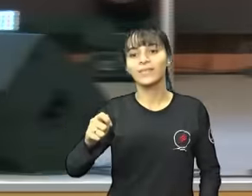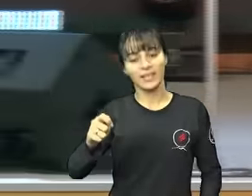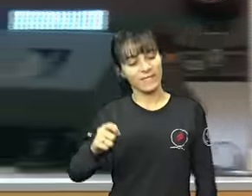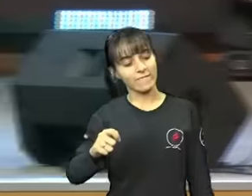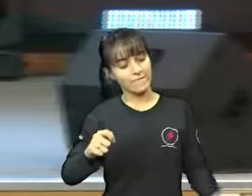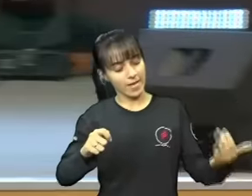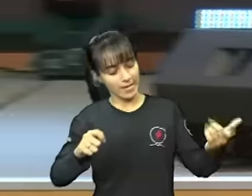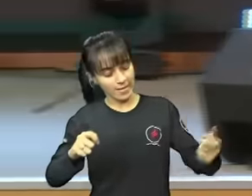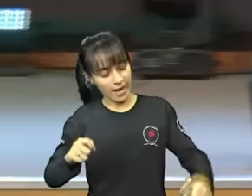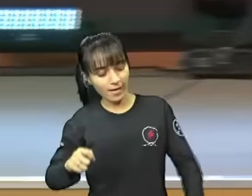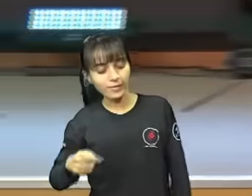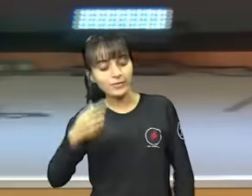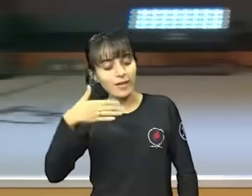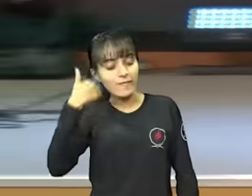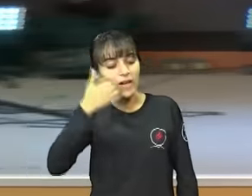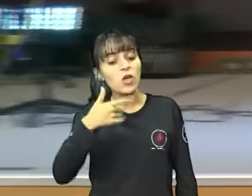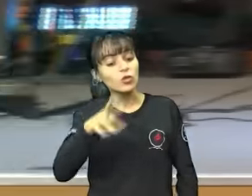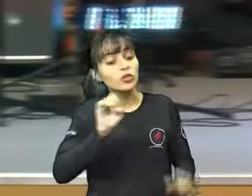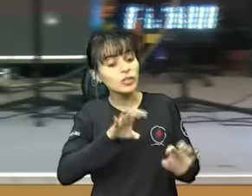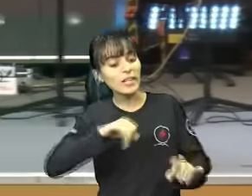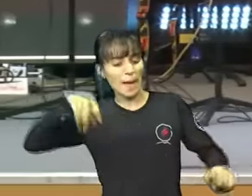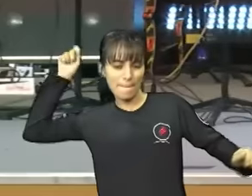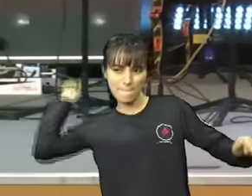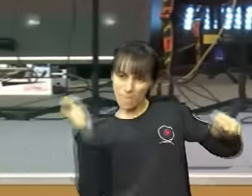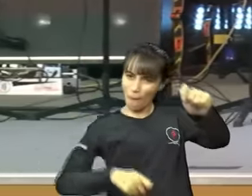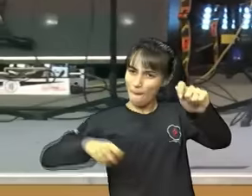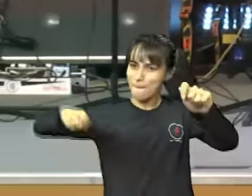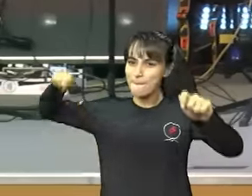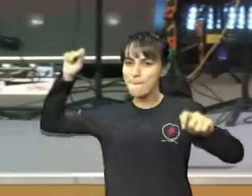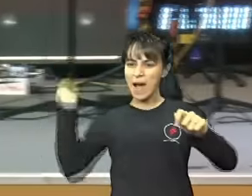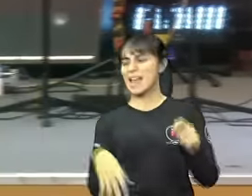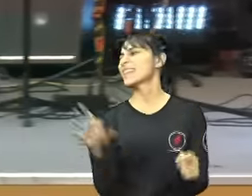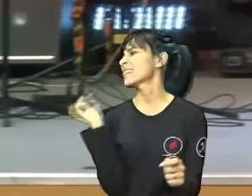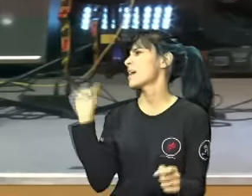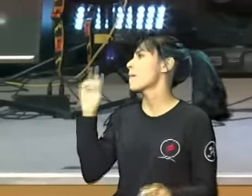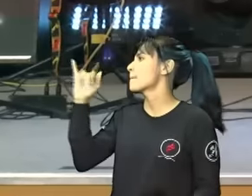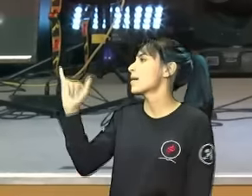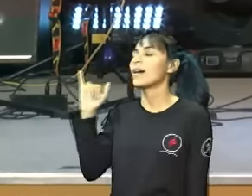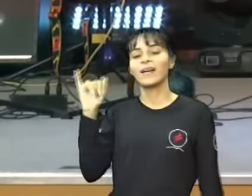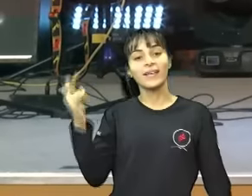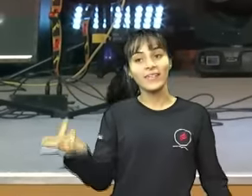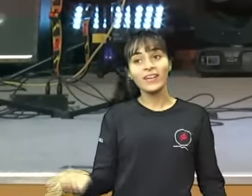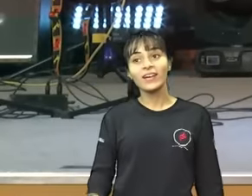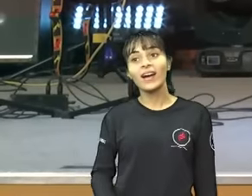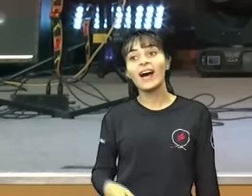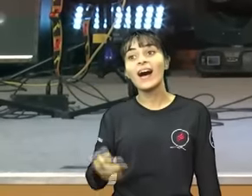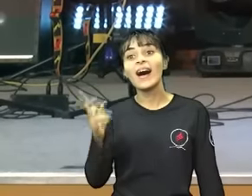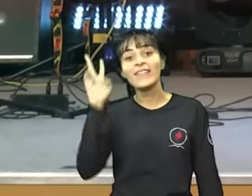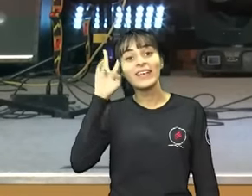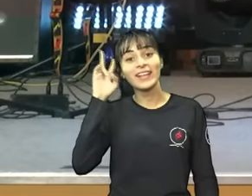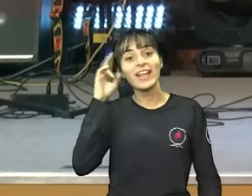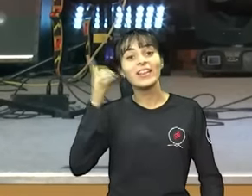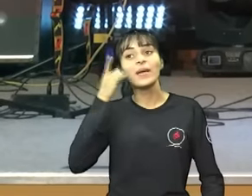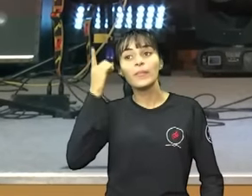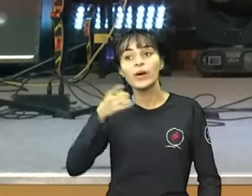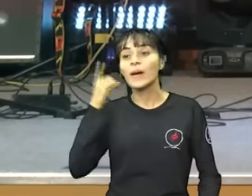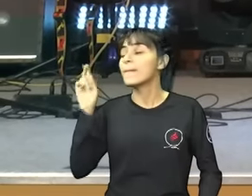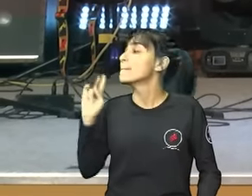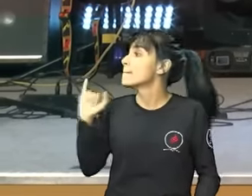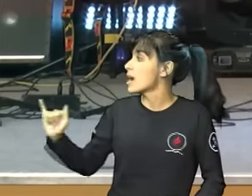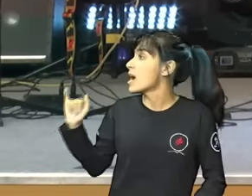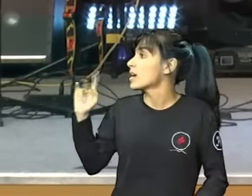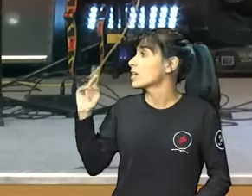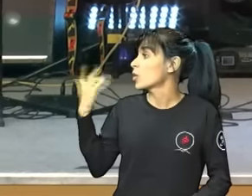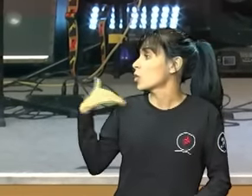seu moleque safado eu tô te ensinando o que é na virilha não pai aqui é que vem a senhora da vocação de Deputado vai